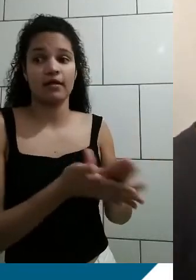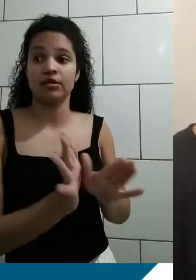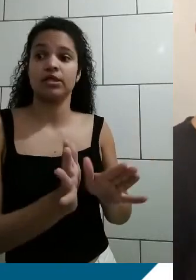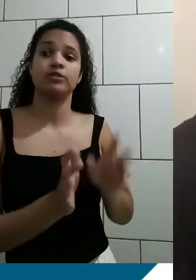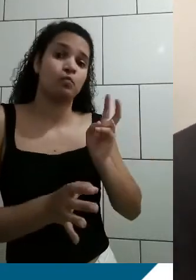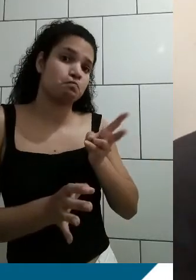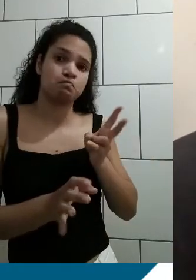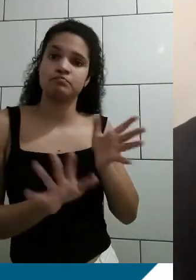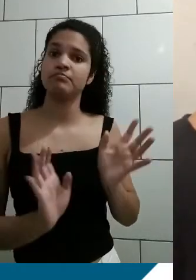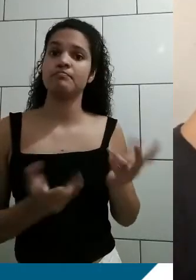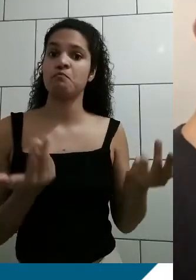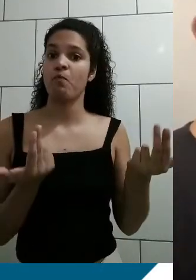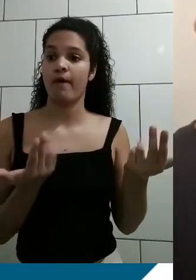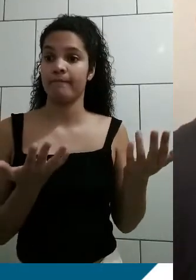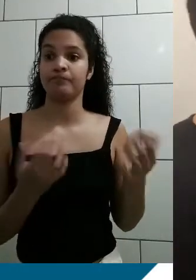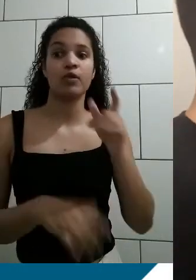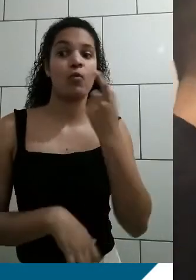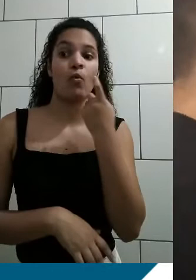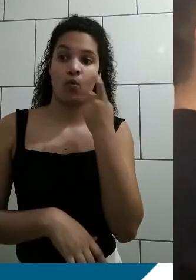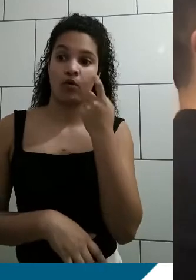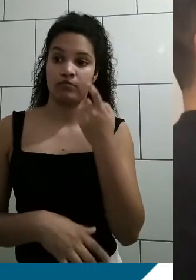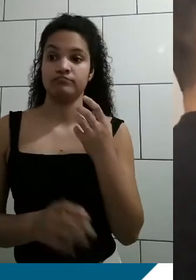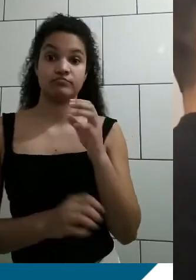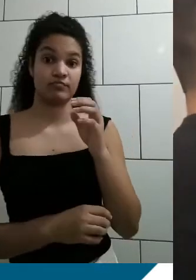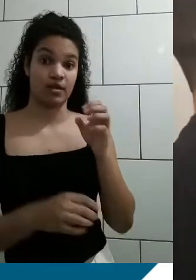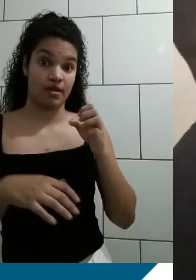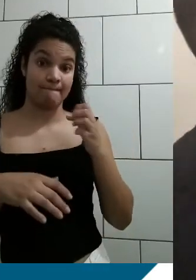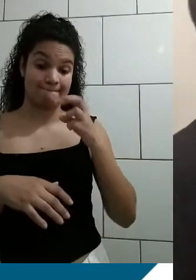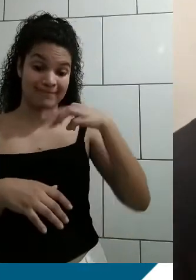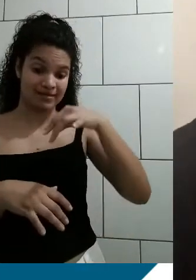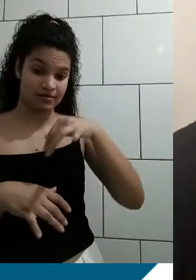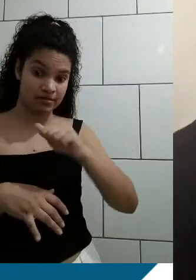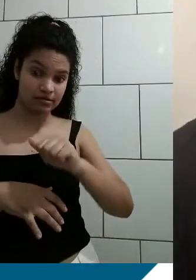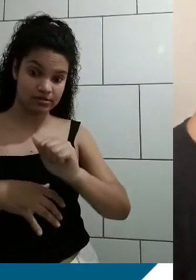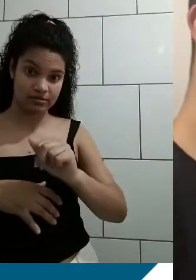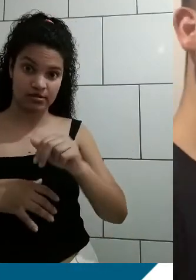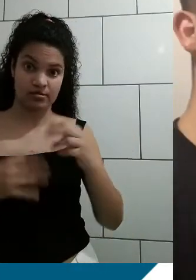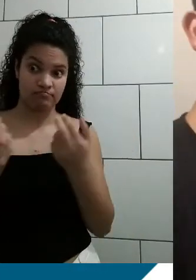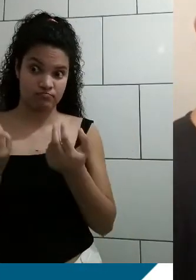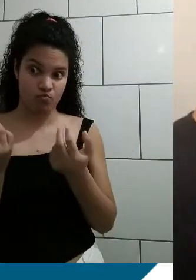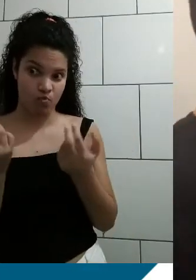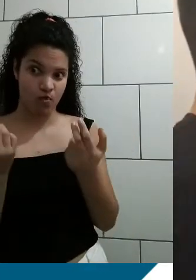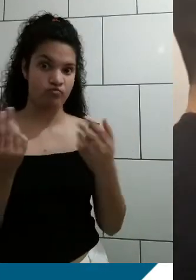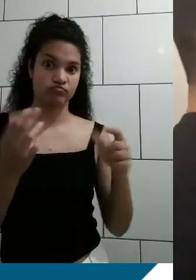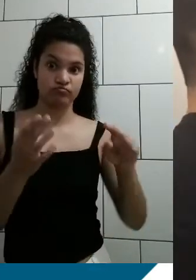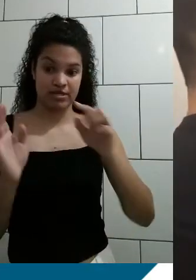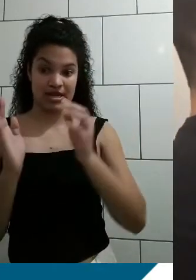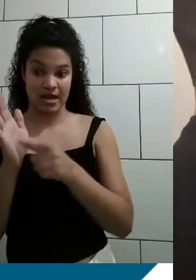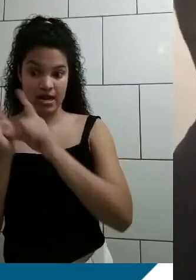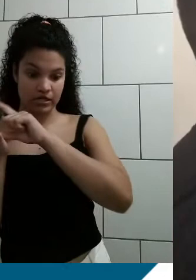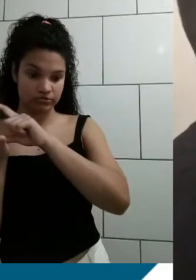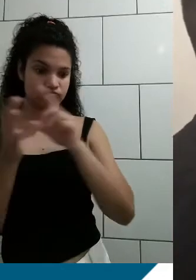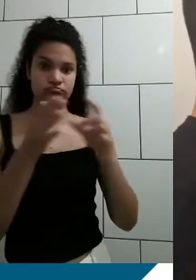mecânica depois. Qual que é a energia mecânica antes? Se o corpo possui velocidade, eu estou falando de energia cinética.